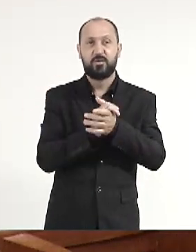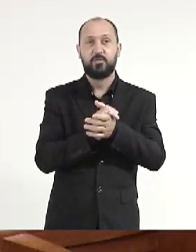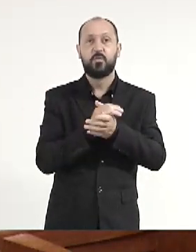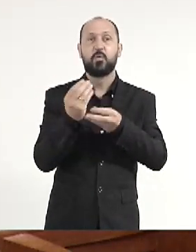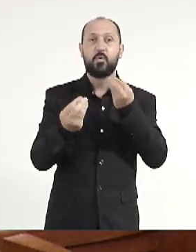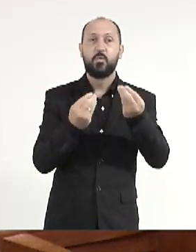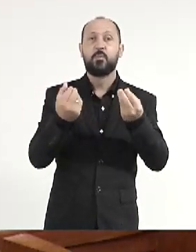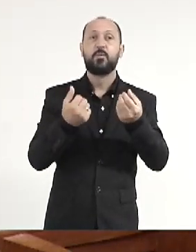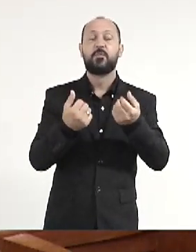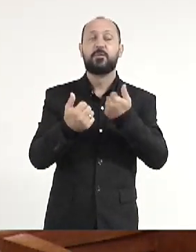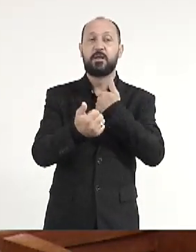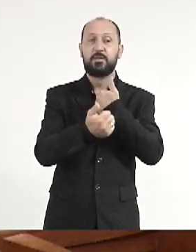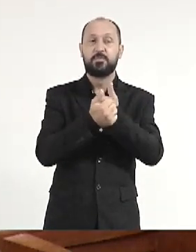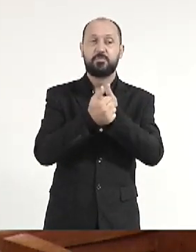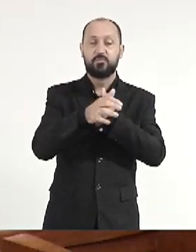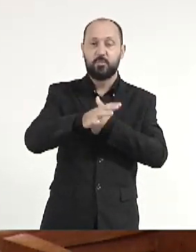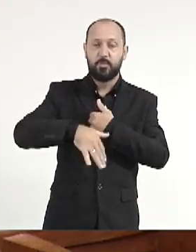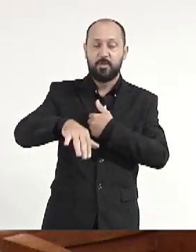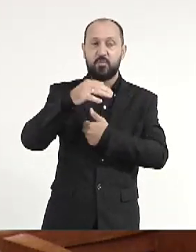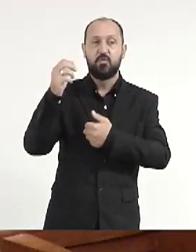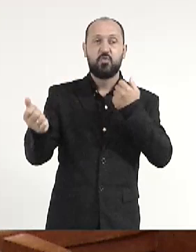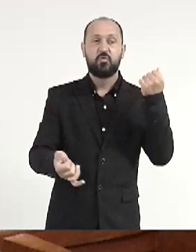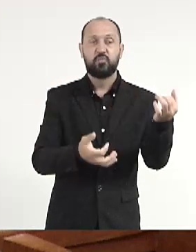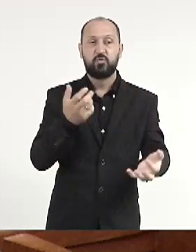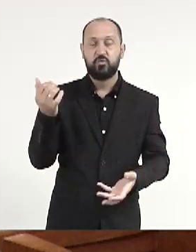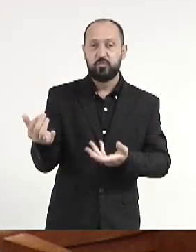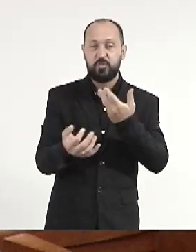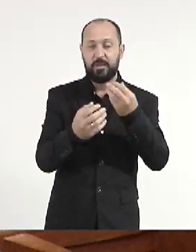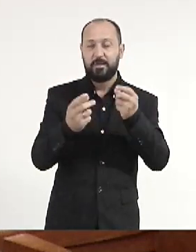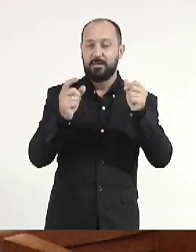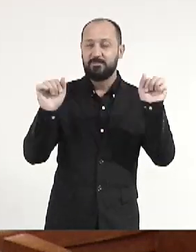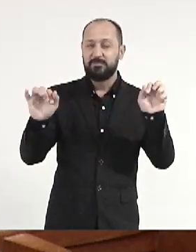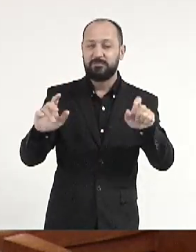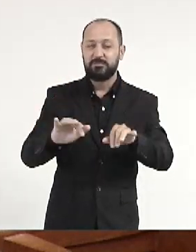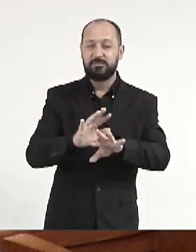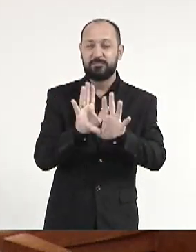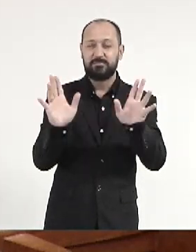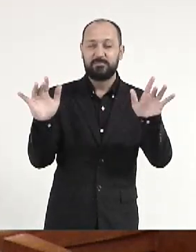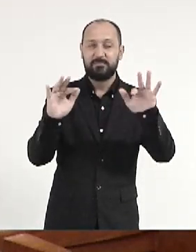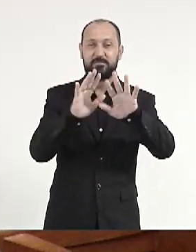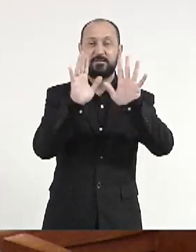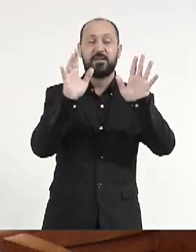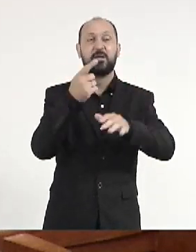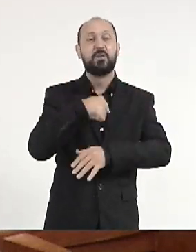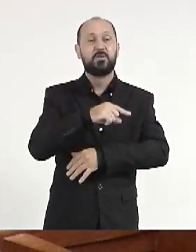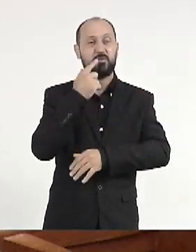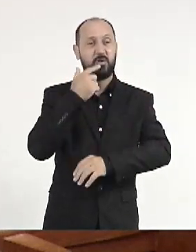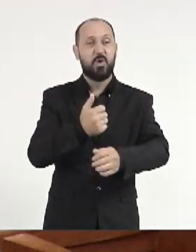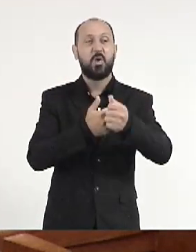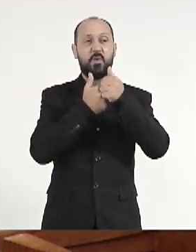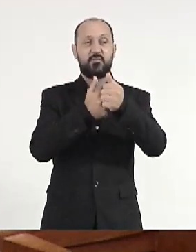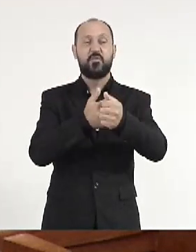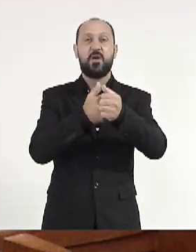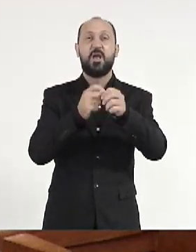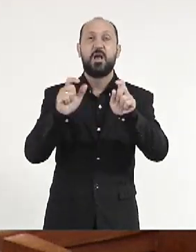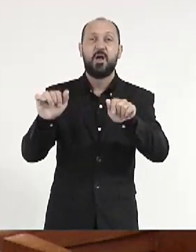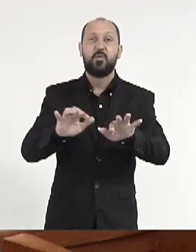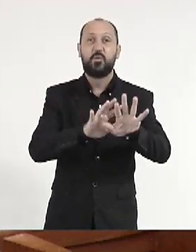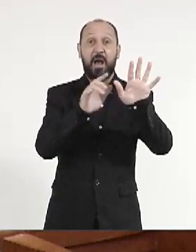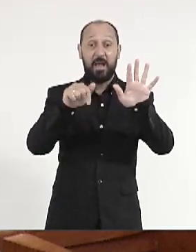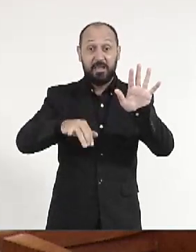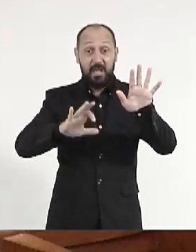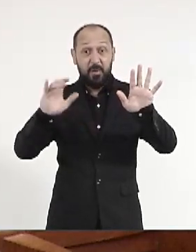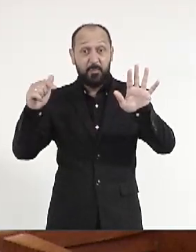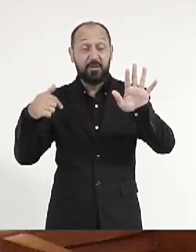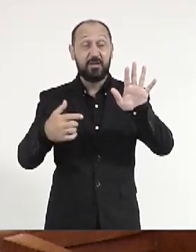foi estar no meio do fogo, no meio da fumaça, no momento em que a gente acompanhava a fumaça aqui em